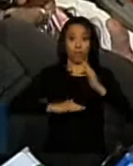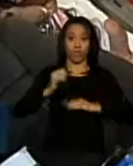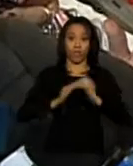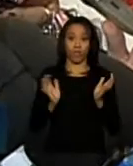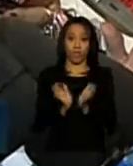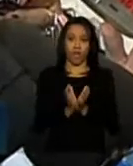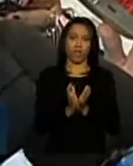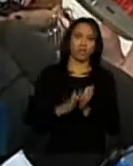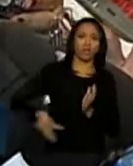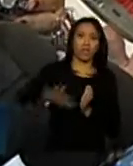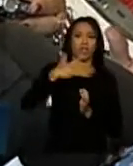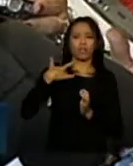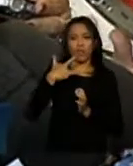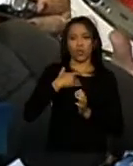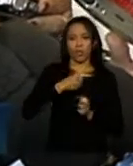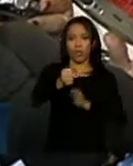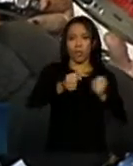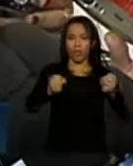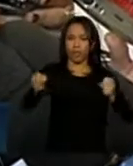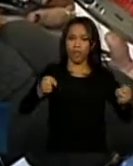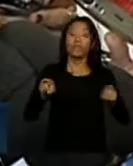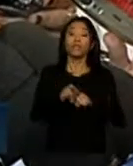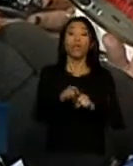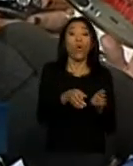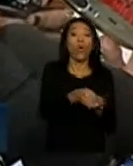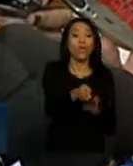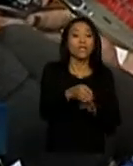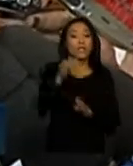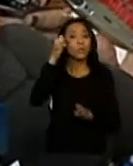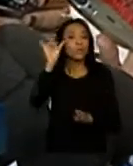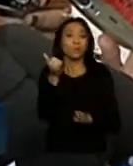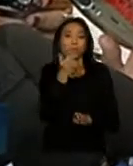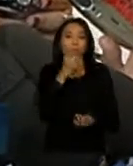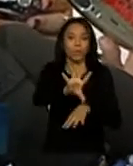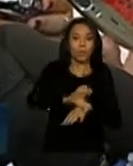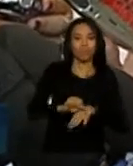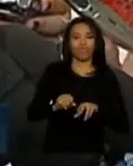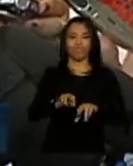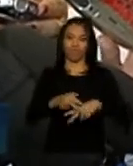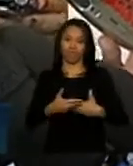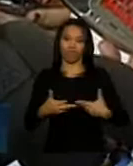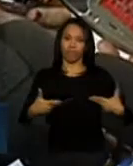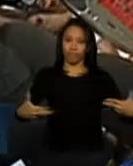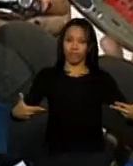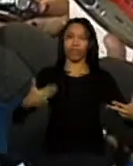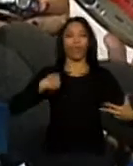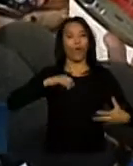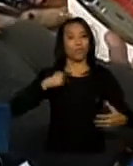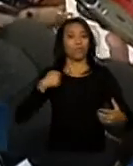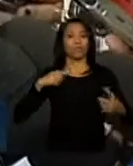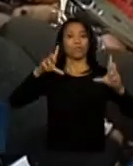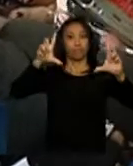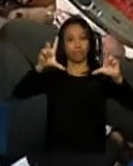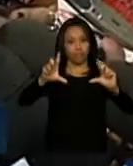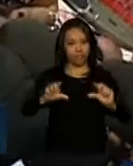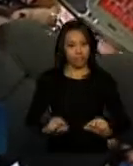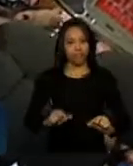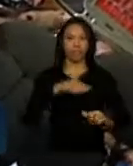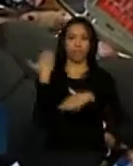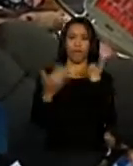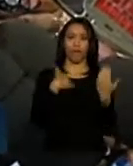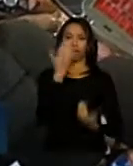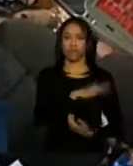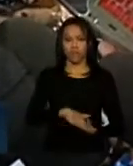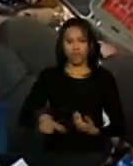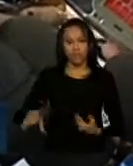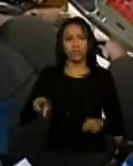saúde, a orientação para a prevenção, nós tivemos um primeiro impacto muito importante na redução da mortalidade na infância